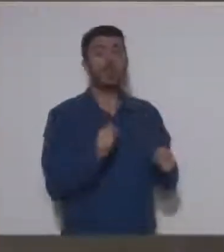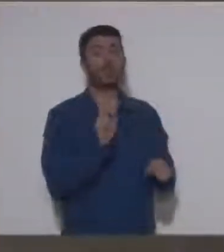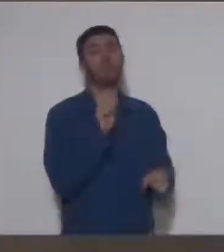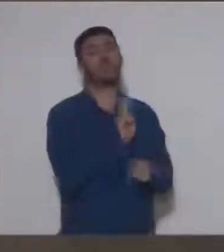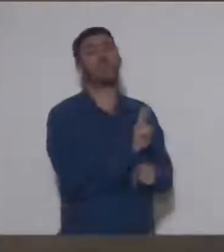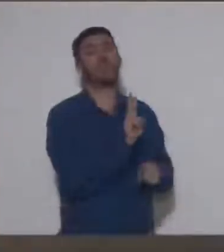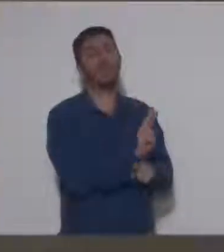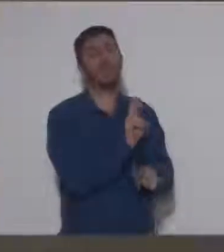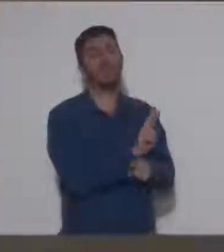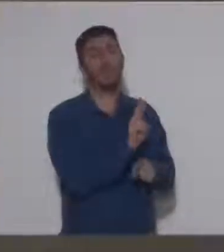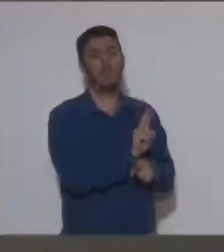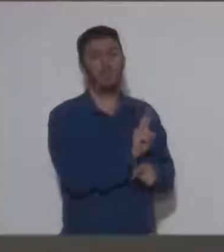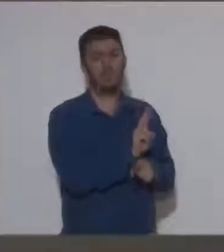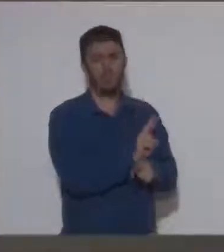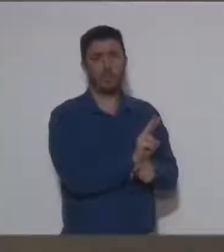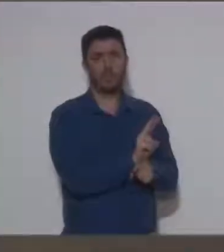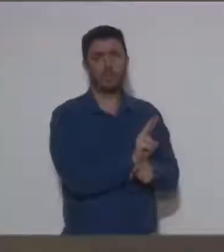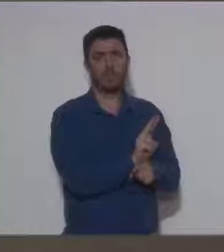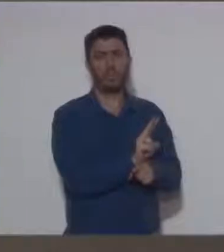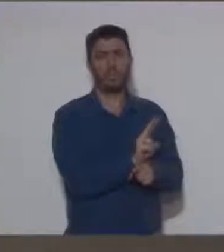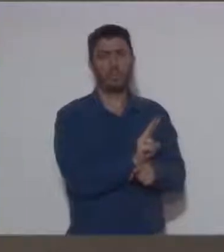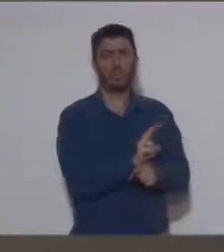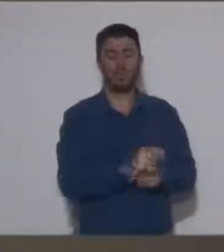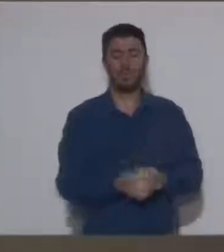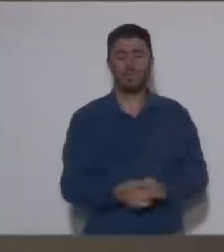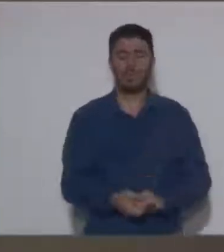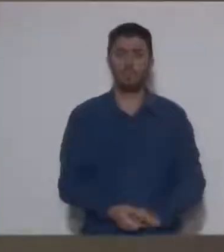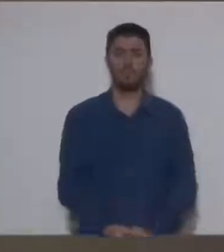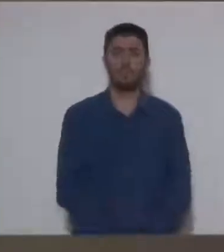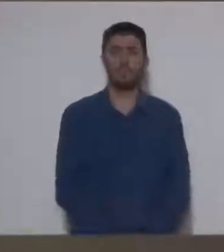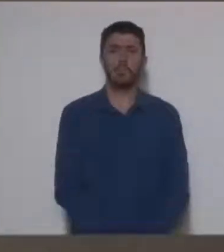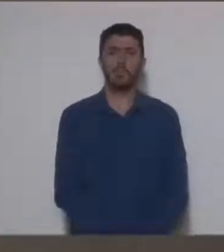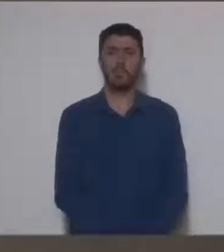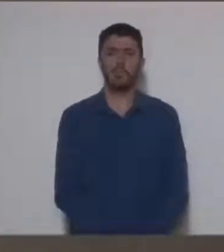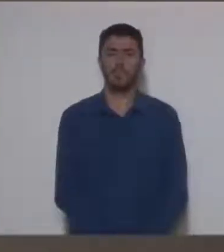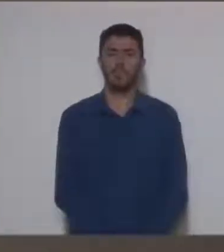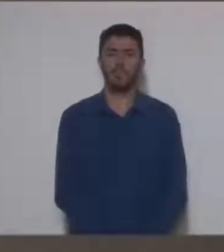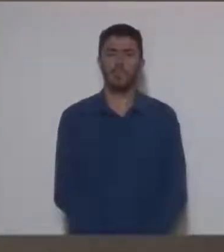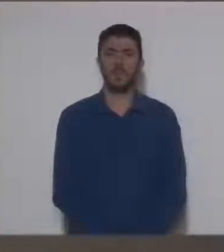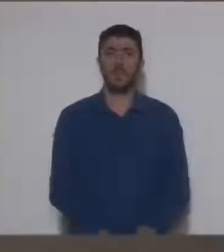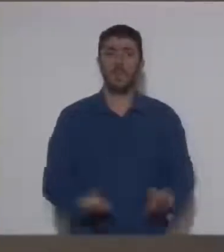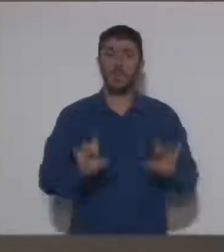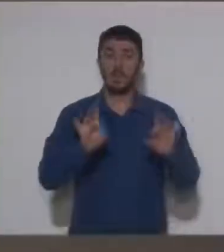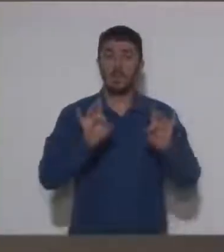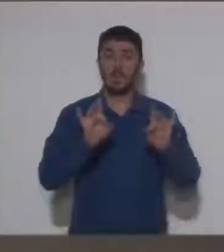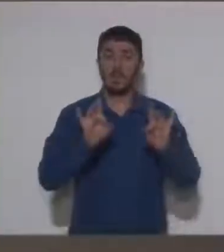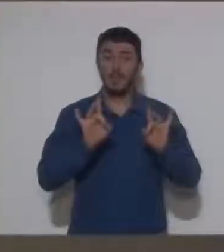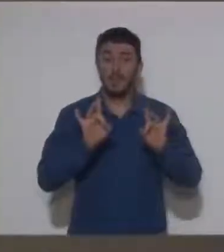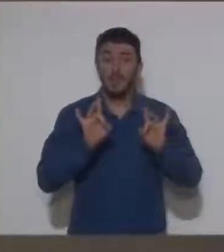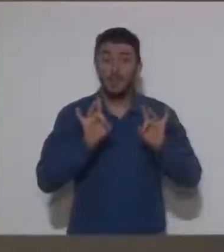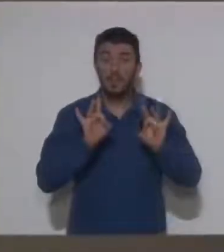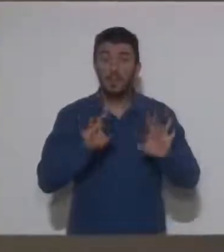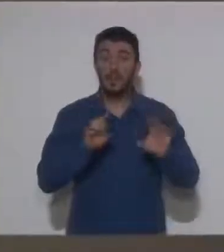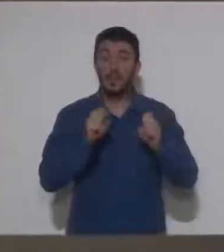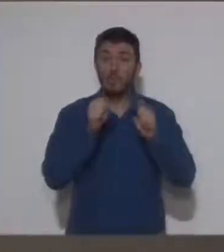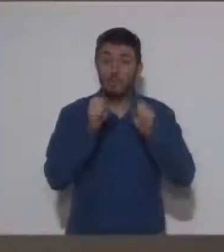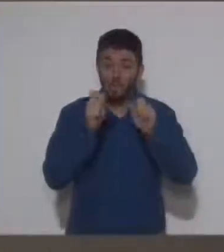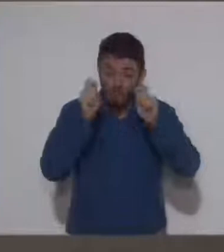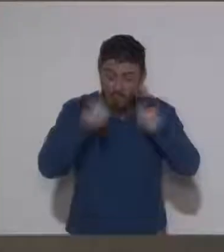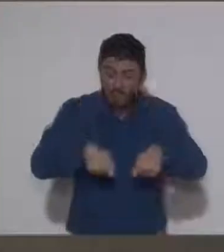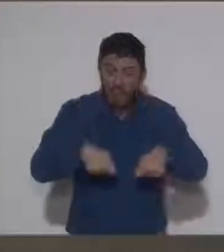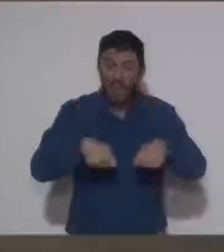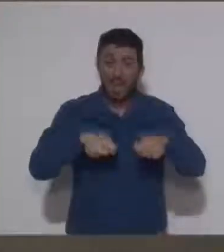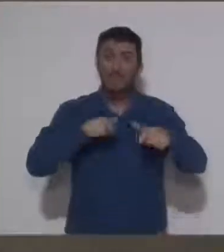continua. Abre aspas. Somente é permitida uma atividade trabalhista a partir